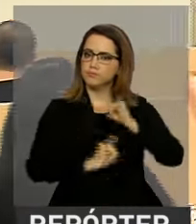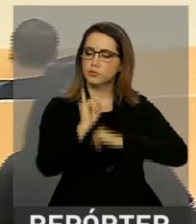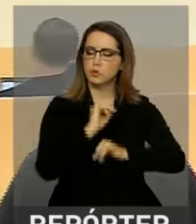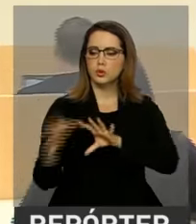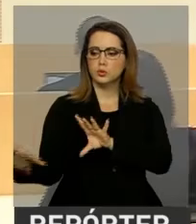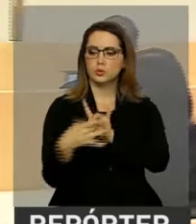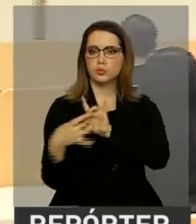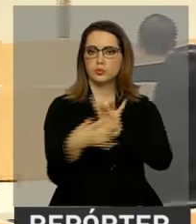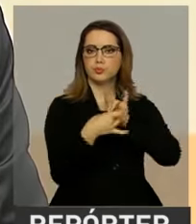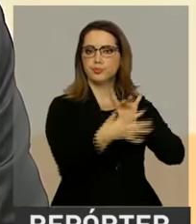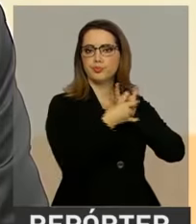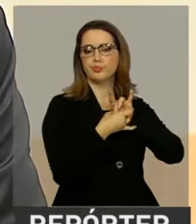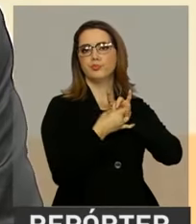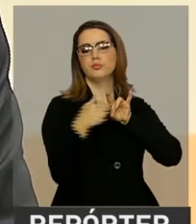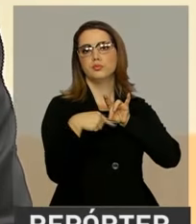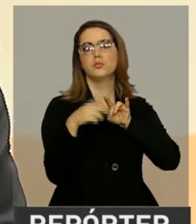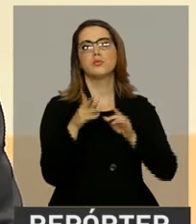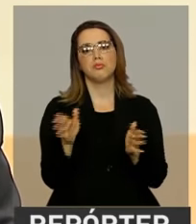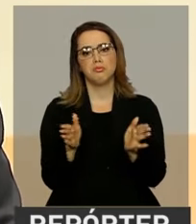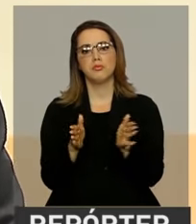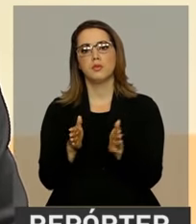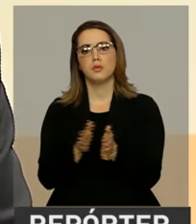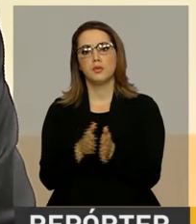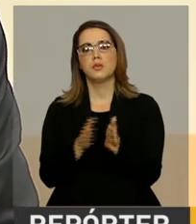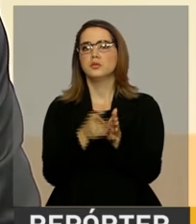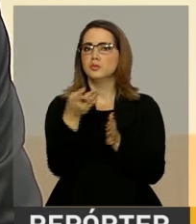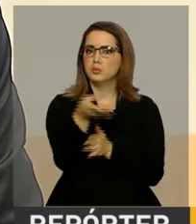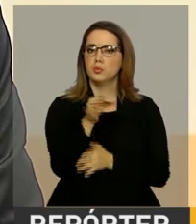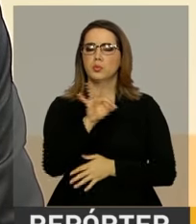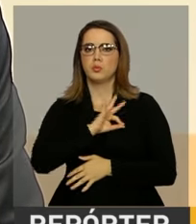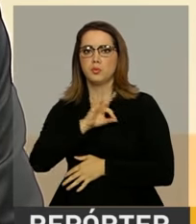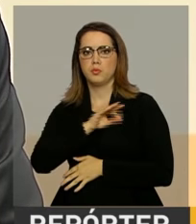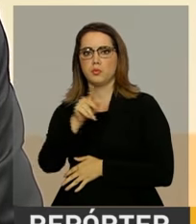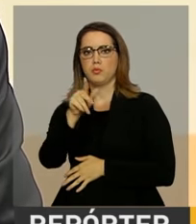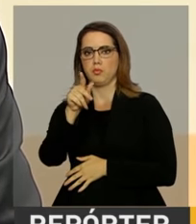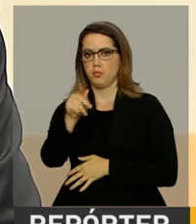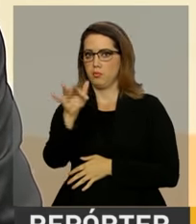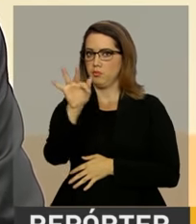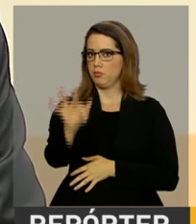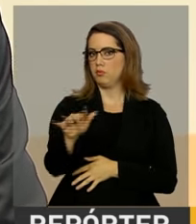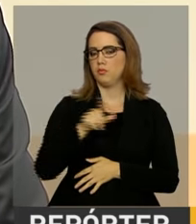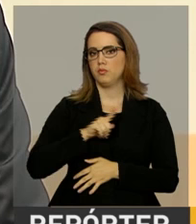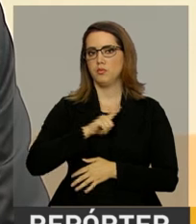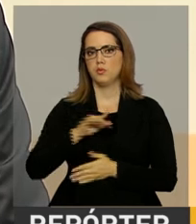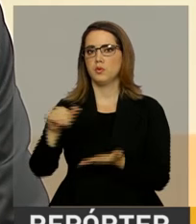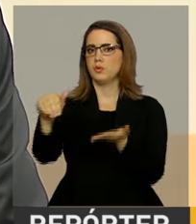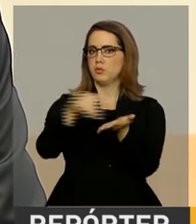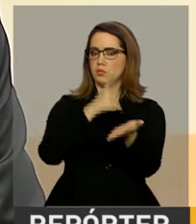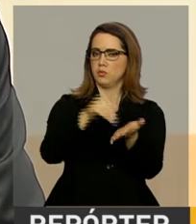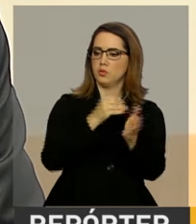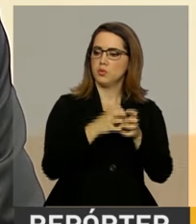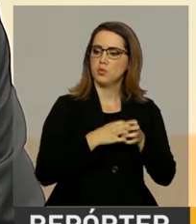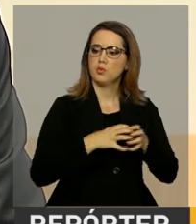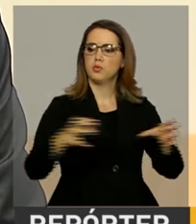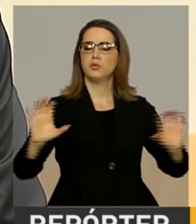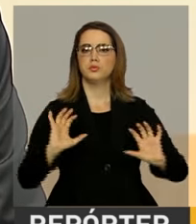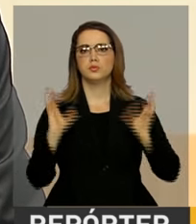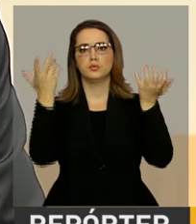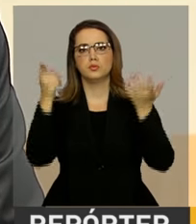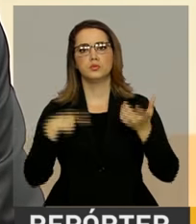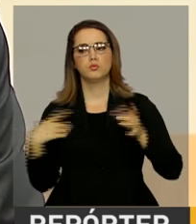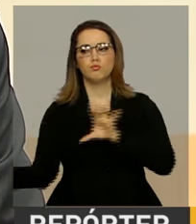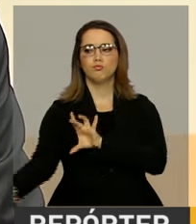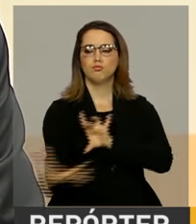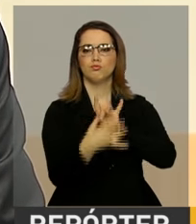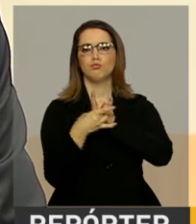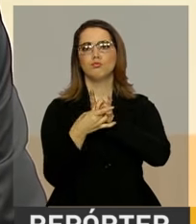das Olimpíadas. Parabéns à Polícia Federal, parabéns à Secretaria de Grandes Eventos cuja